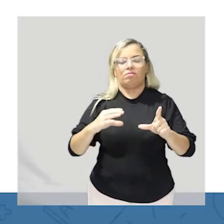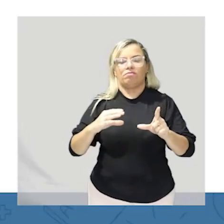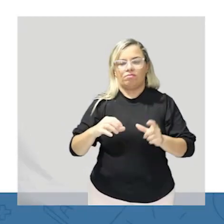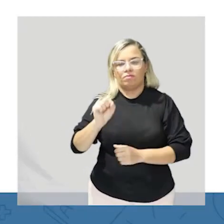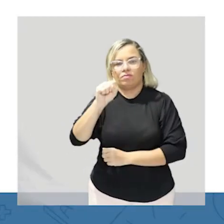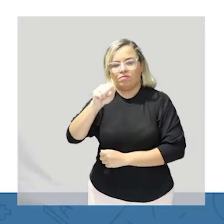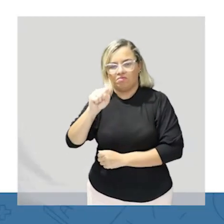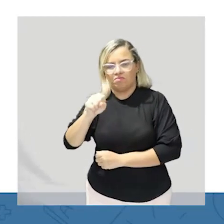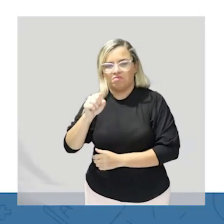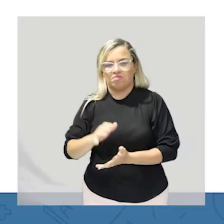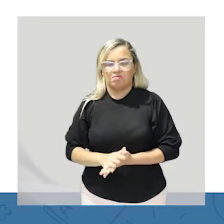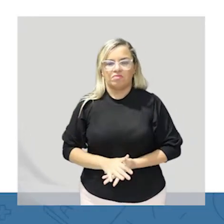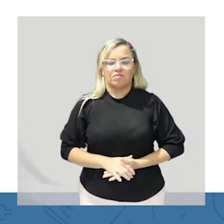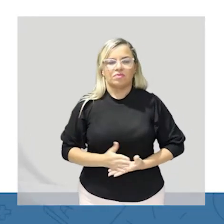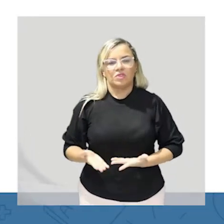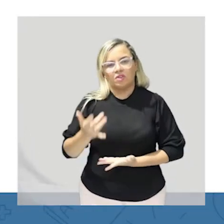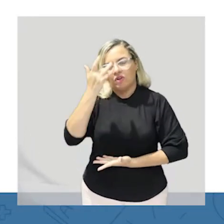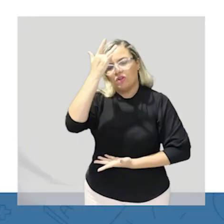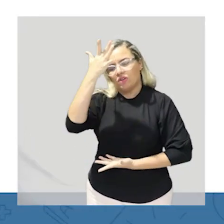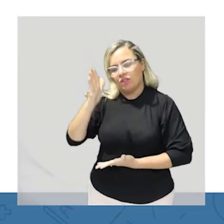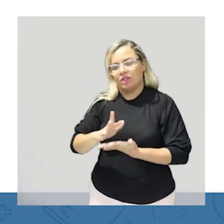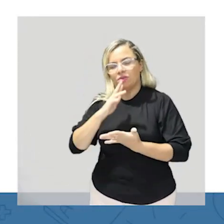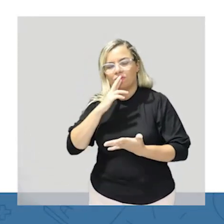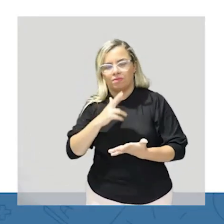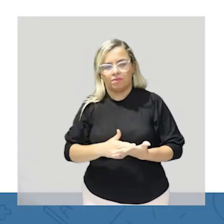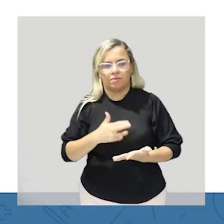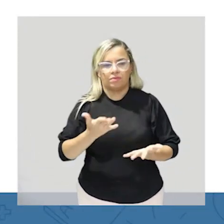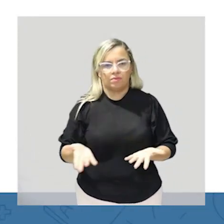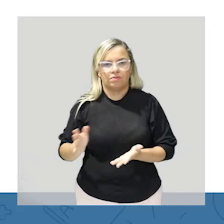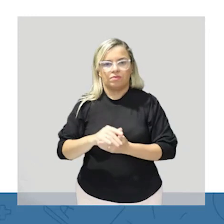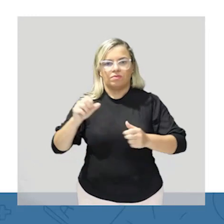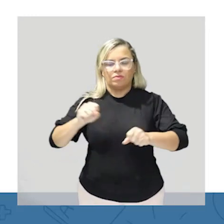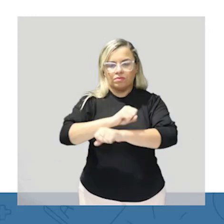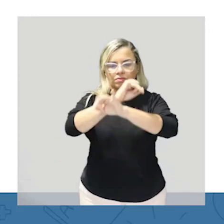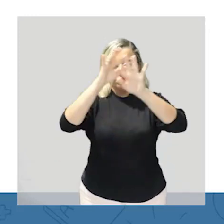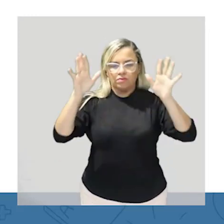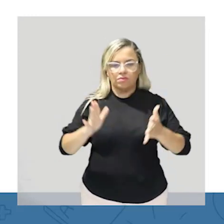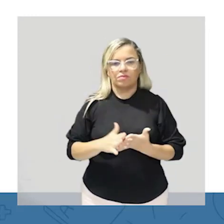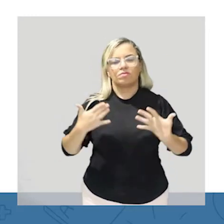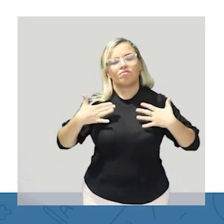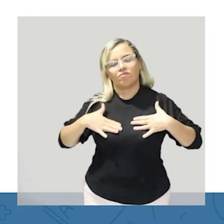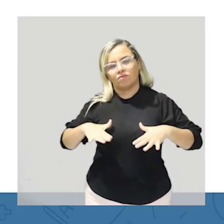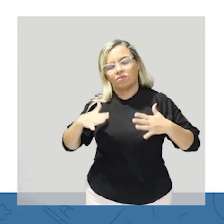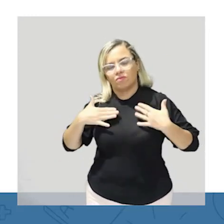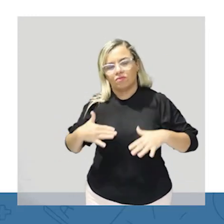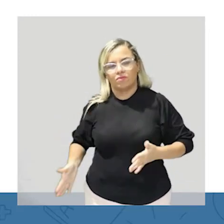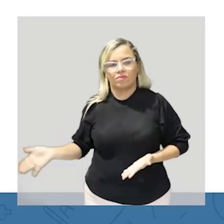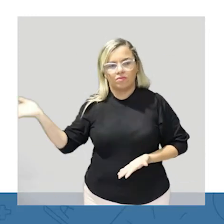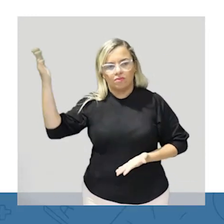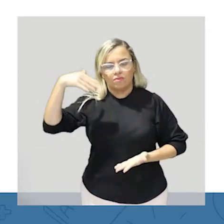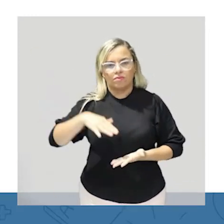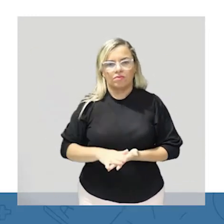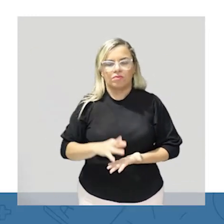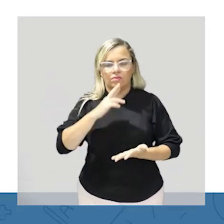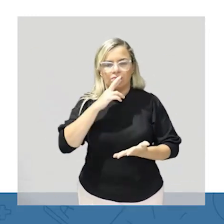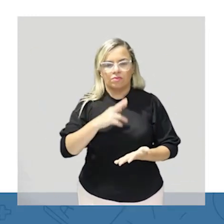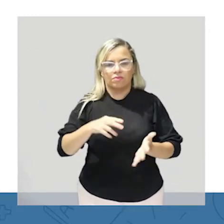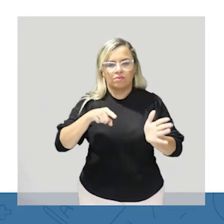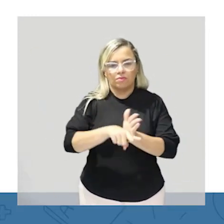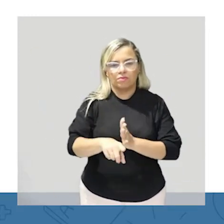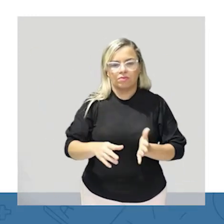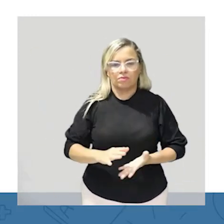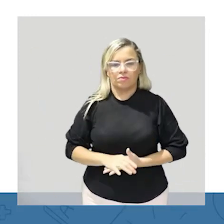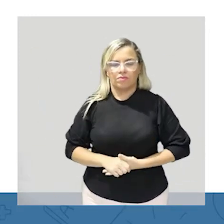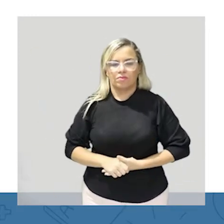C, tá certo? Muito fácil de responder. Ficou claro? Tranquilo, né? Vamos evoluir, vamos responder mais questões,